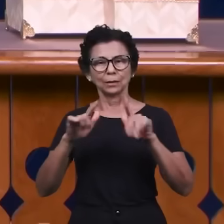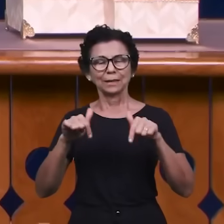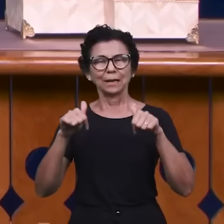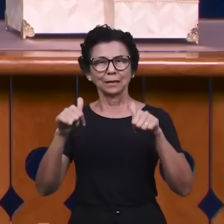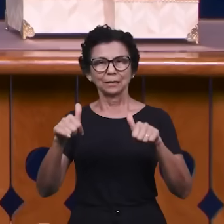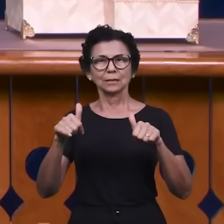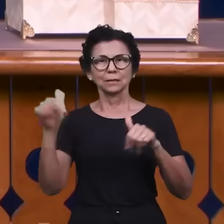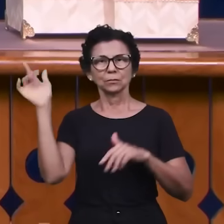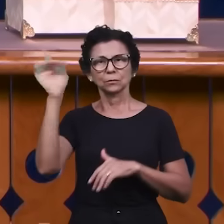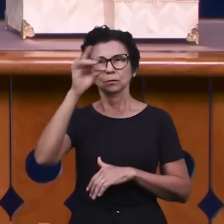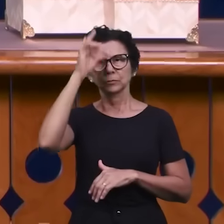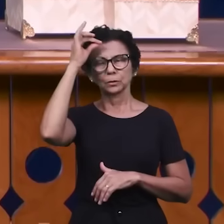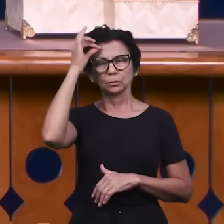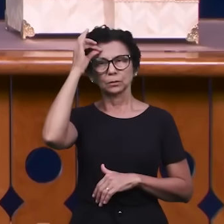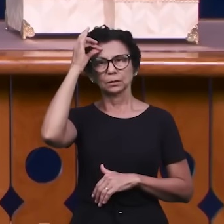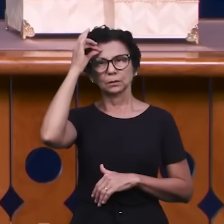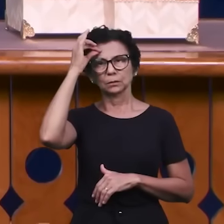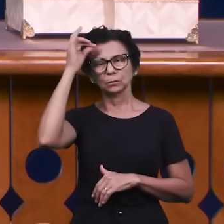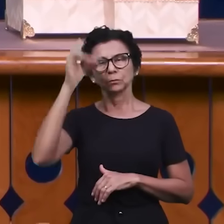do Senhor entre nós.